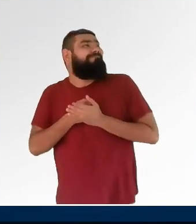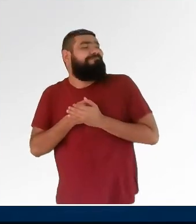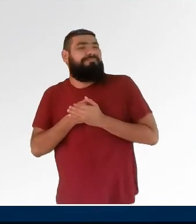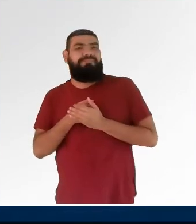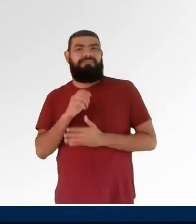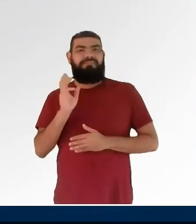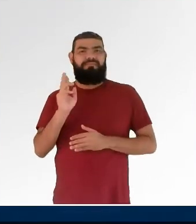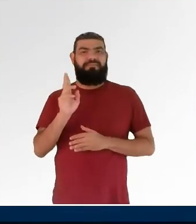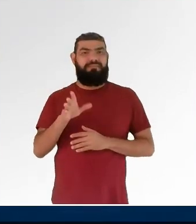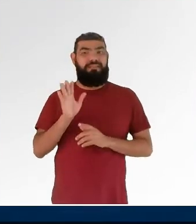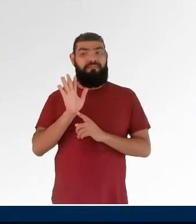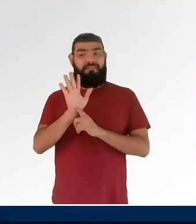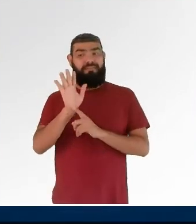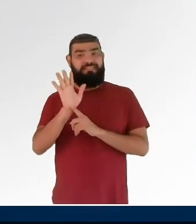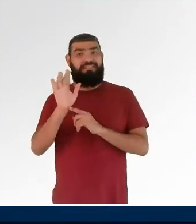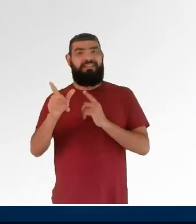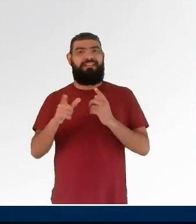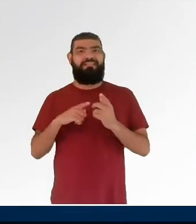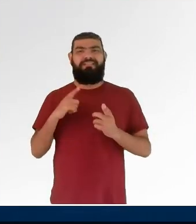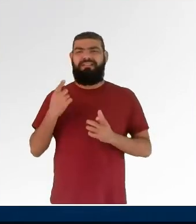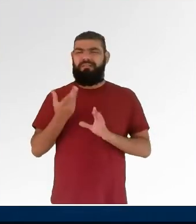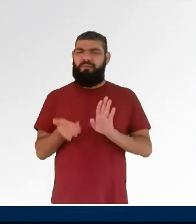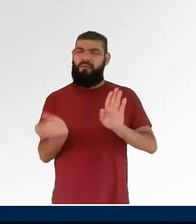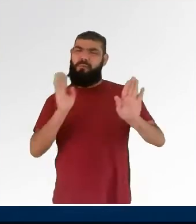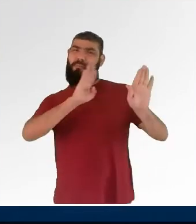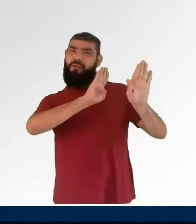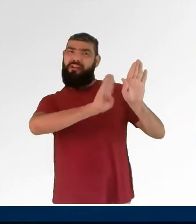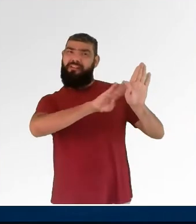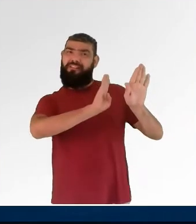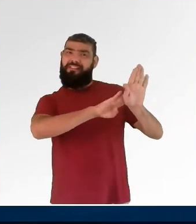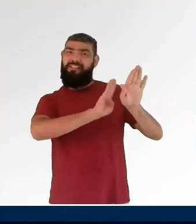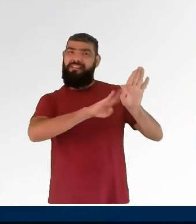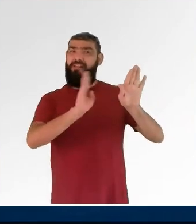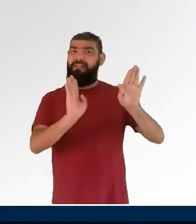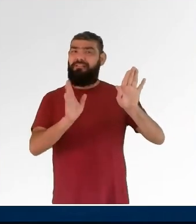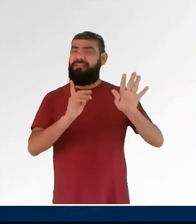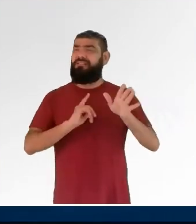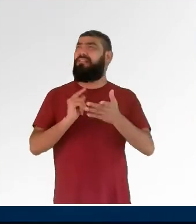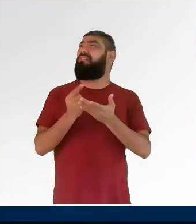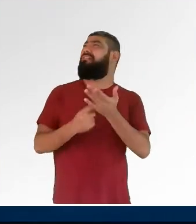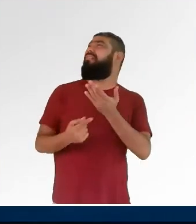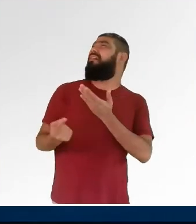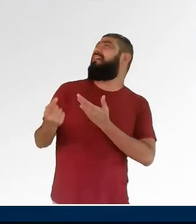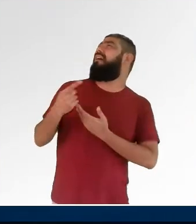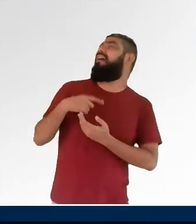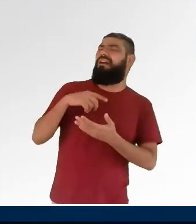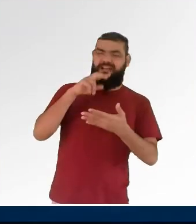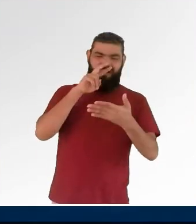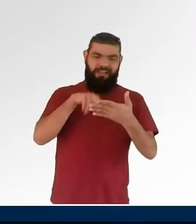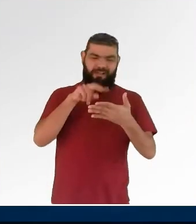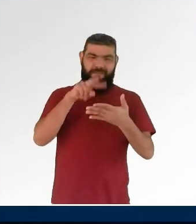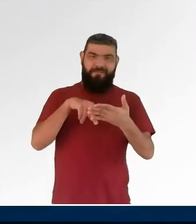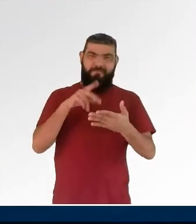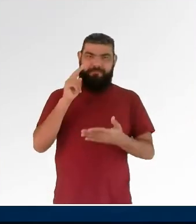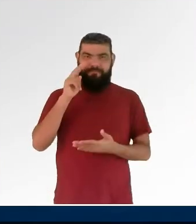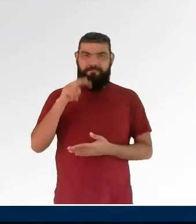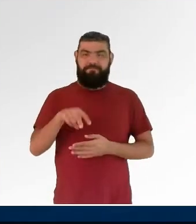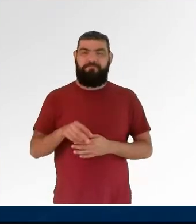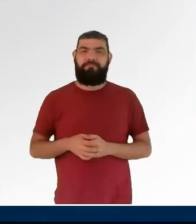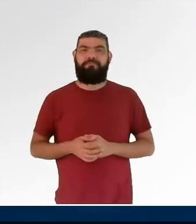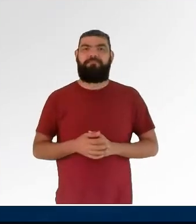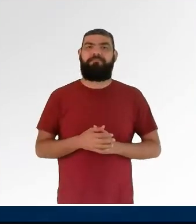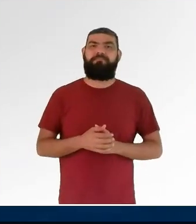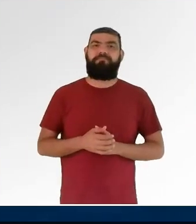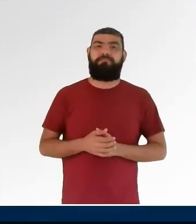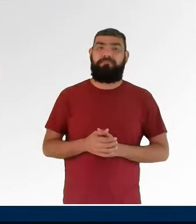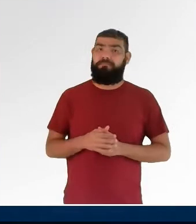apresentação. Existe um mistério, existe algo que já vai nos convidando para a leitura do livro. E ela diz